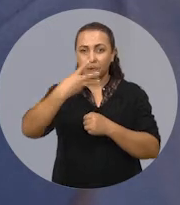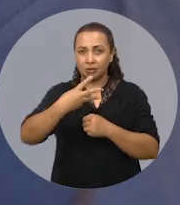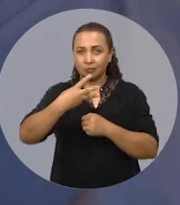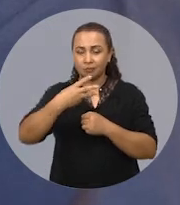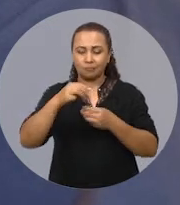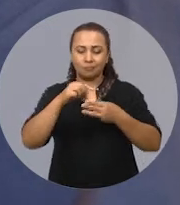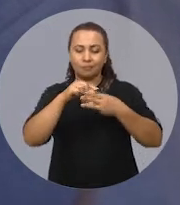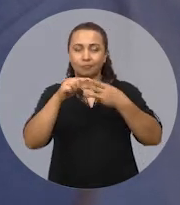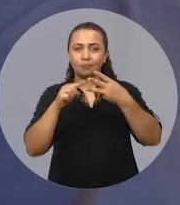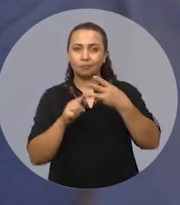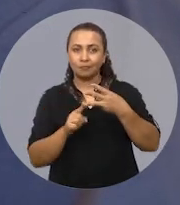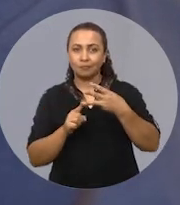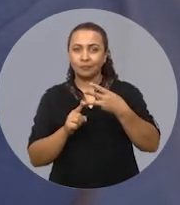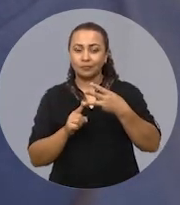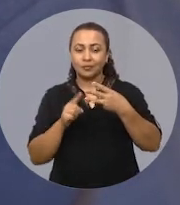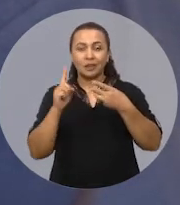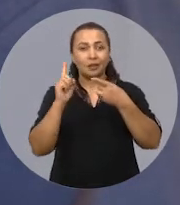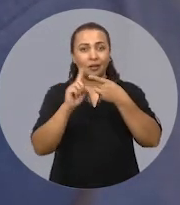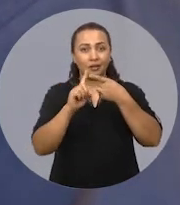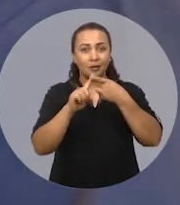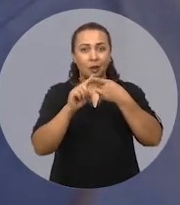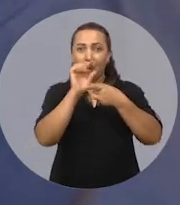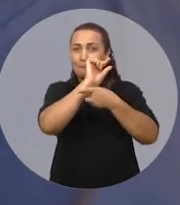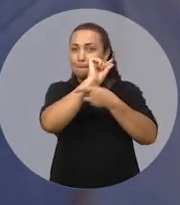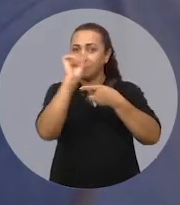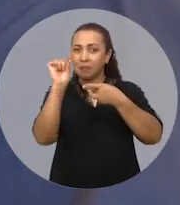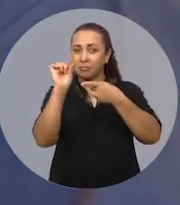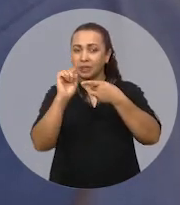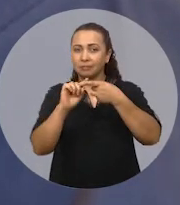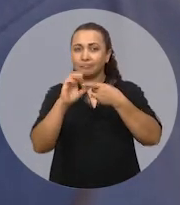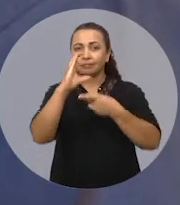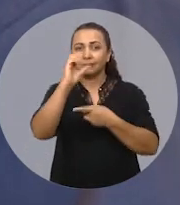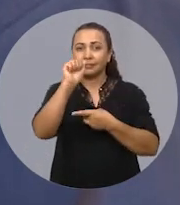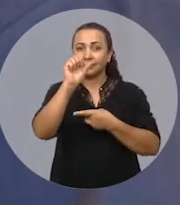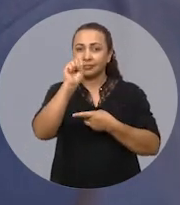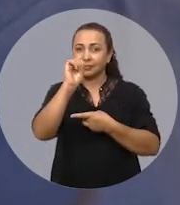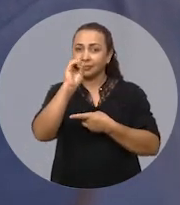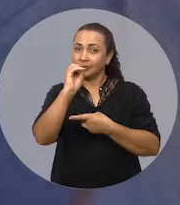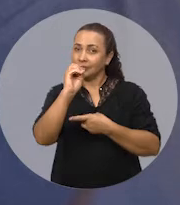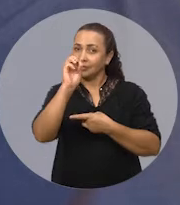guia que aparece aqui no topo da tela: casos,